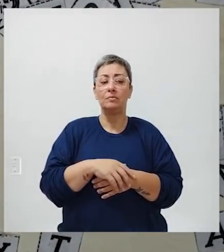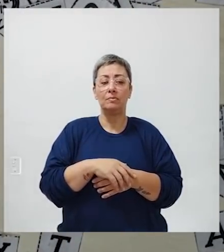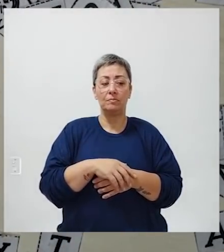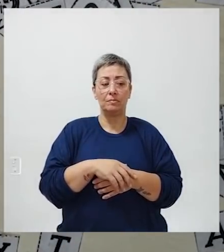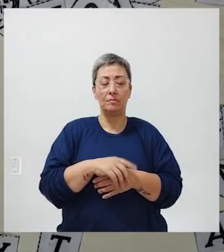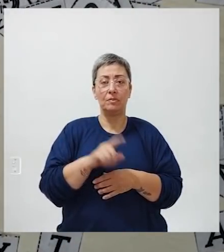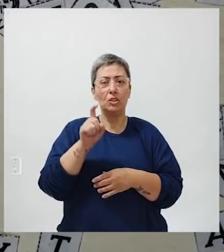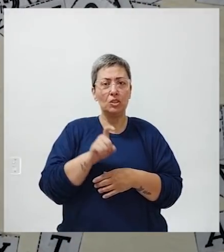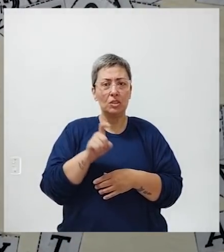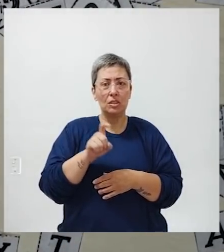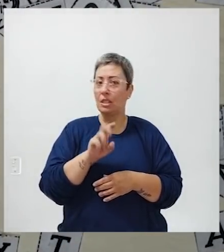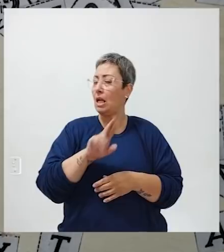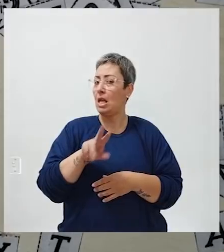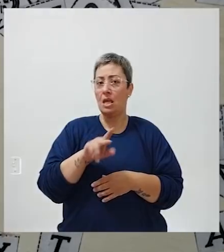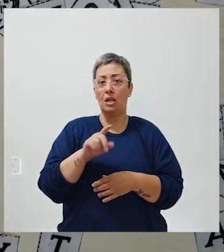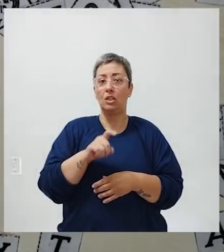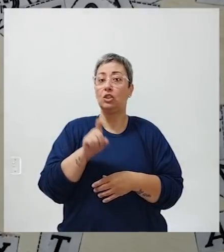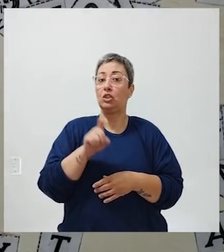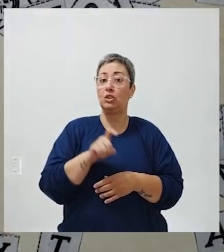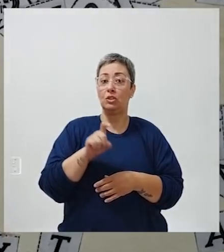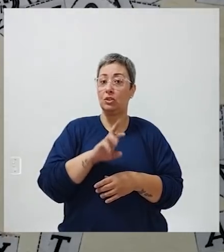X. Não, o X faz...